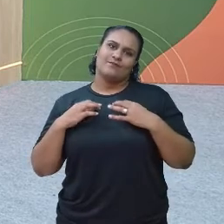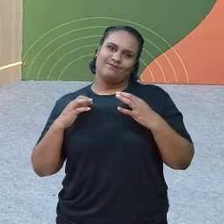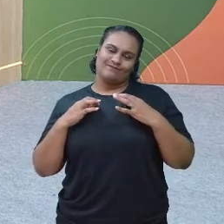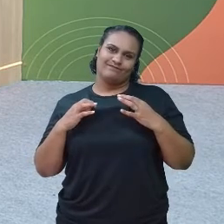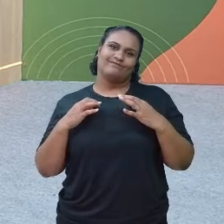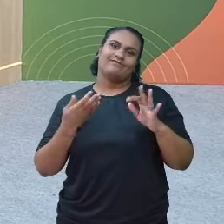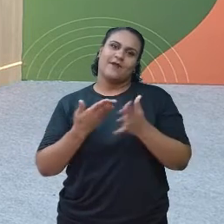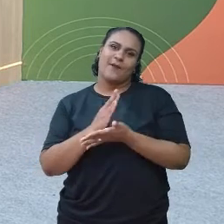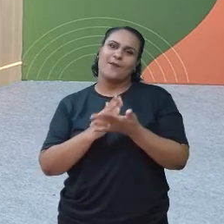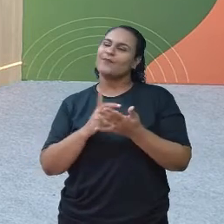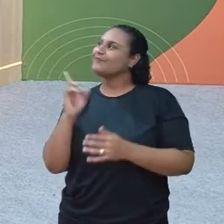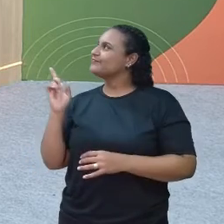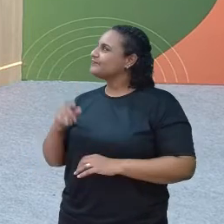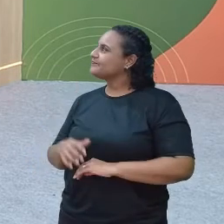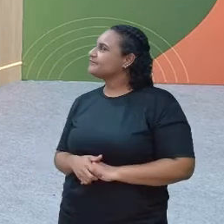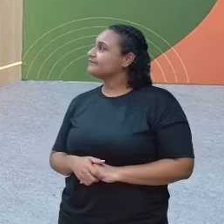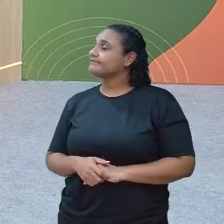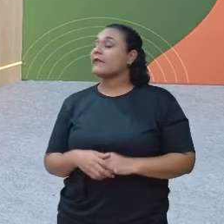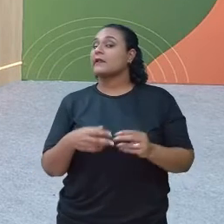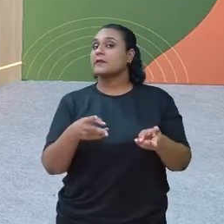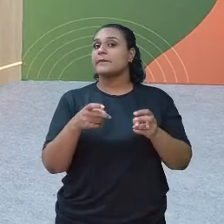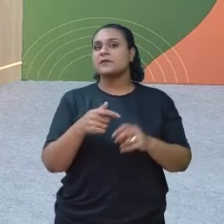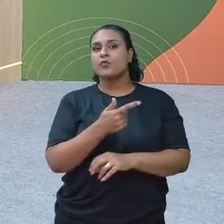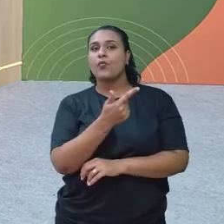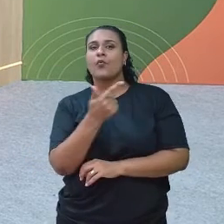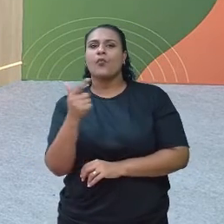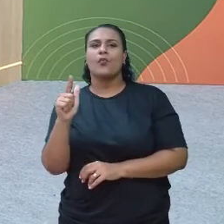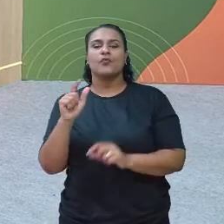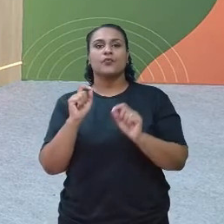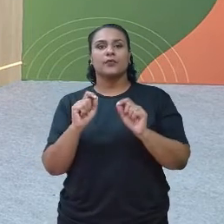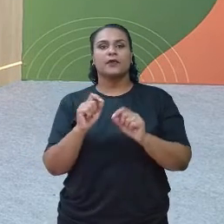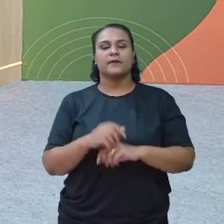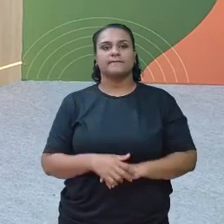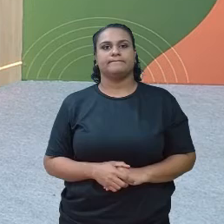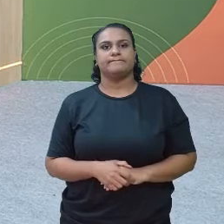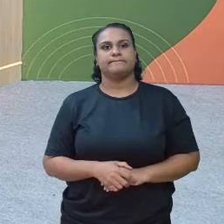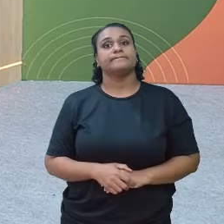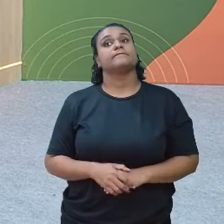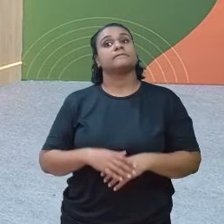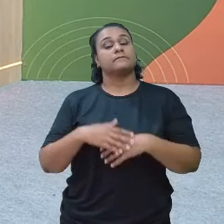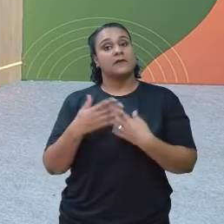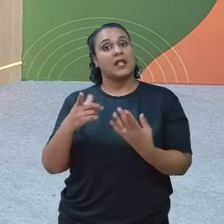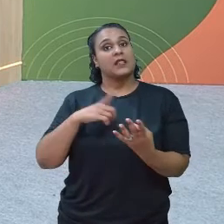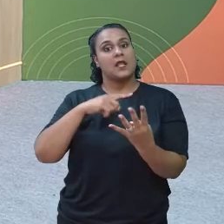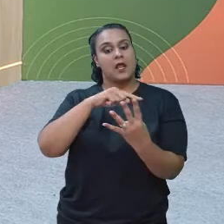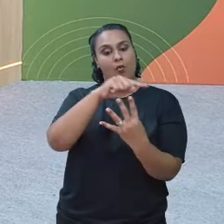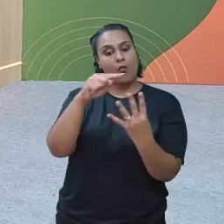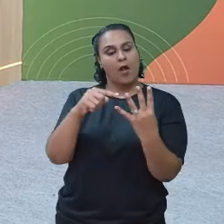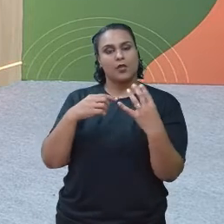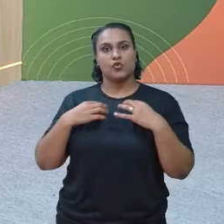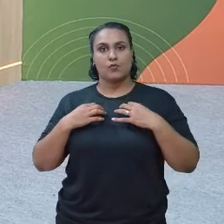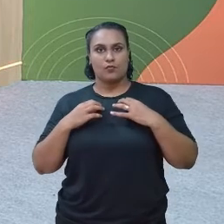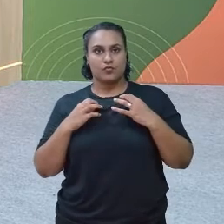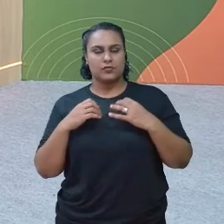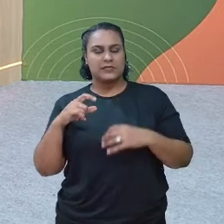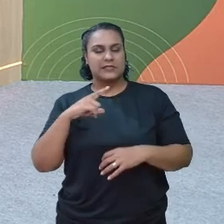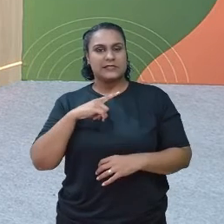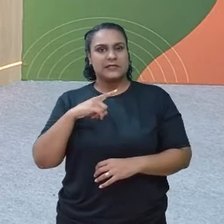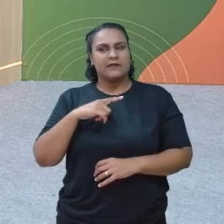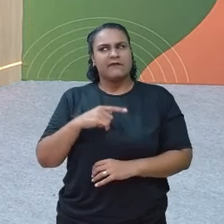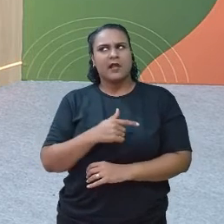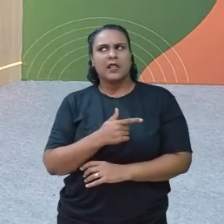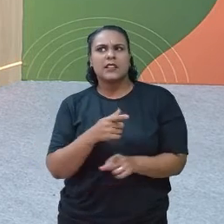usando alguma dessas blusas. A gente viu uma outra situação que era, além dela ter as 4 blusas, se ela tivesse à